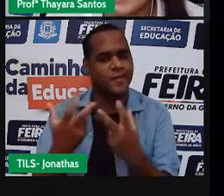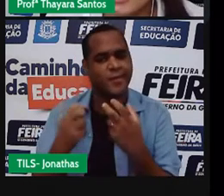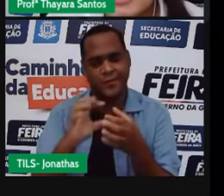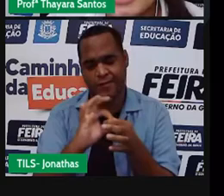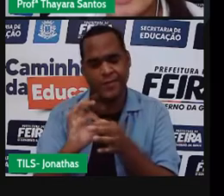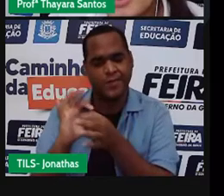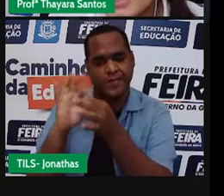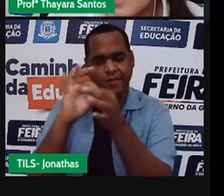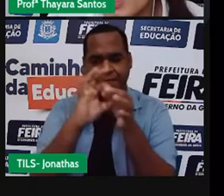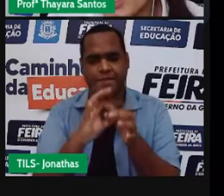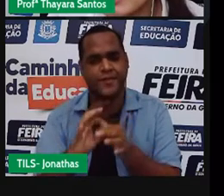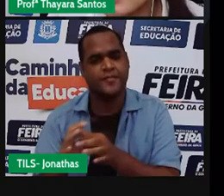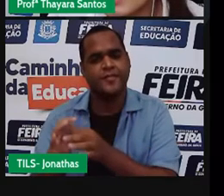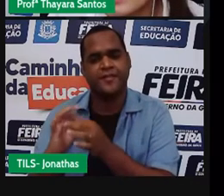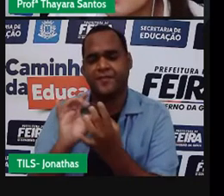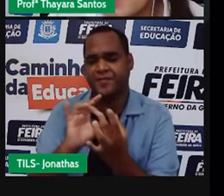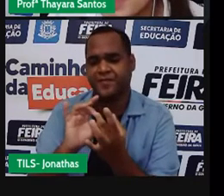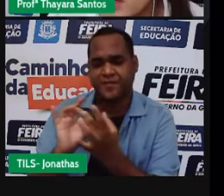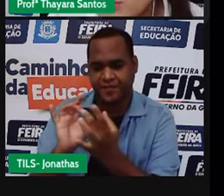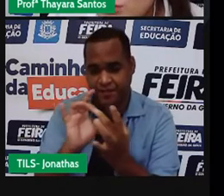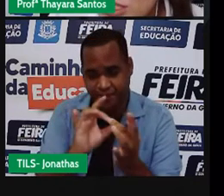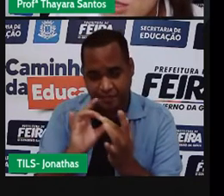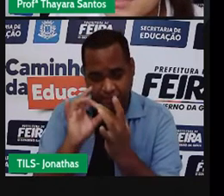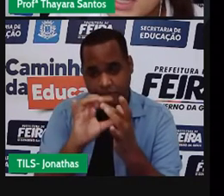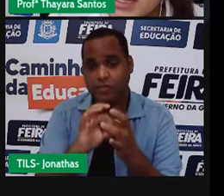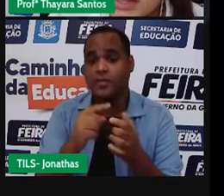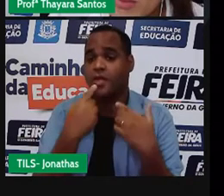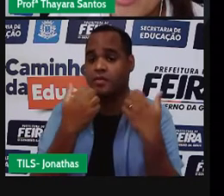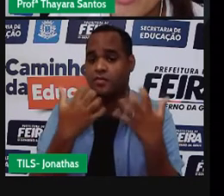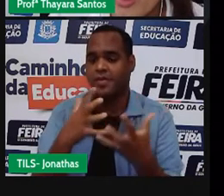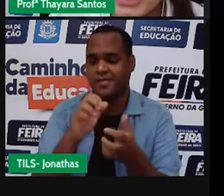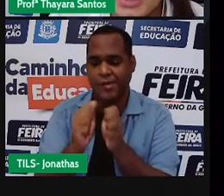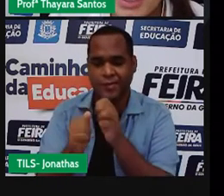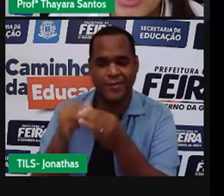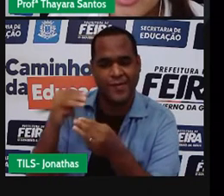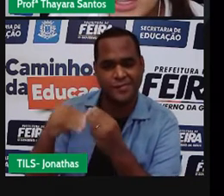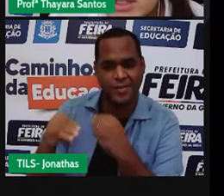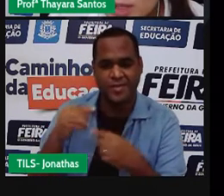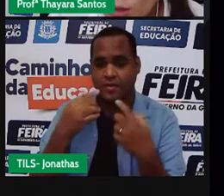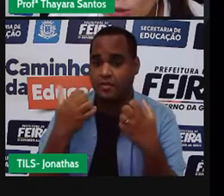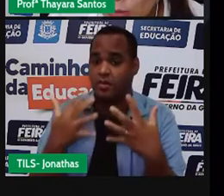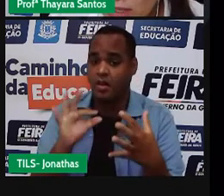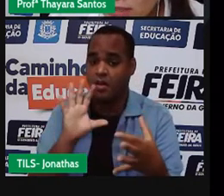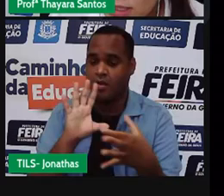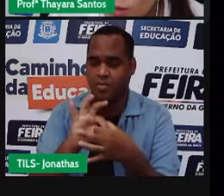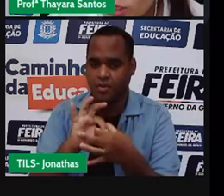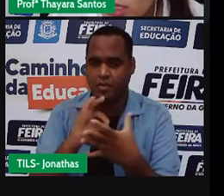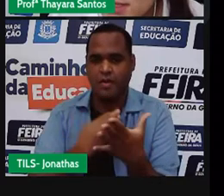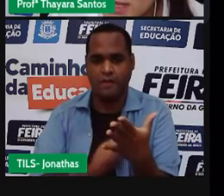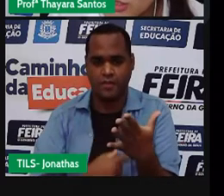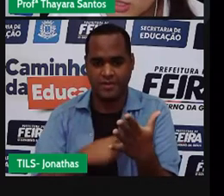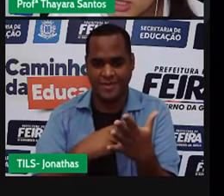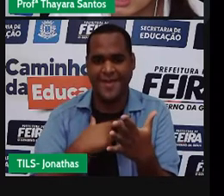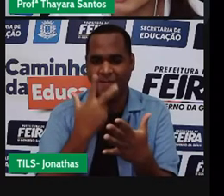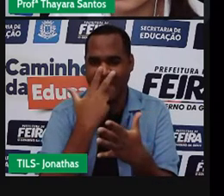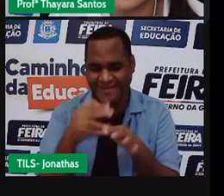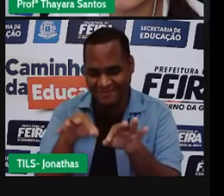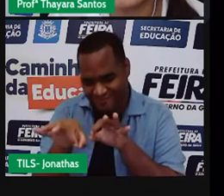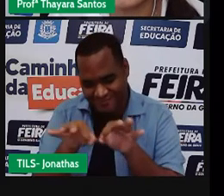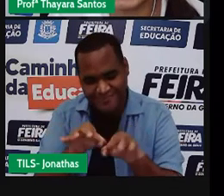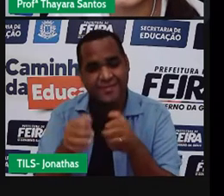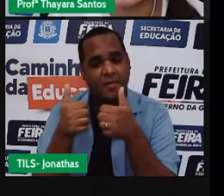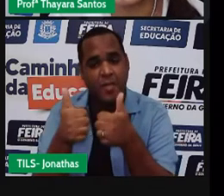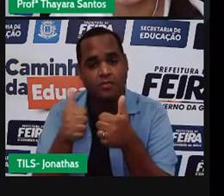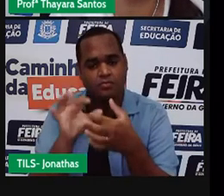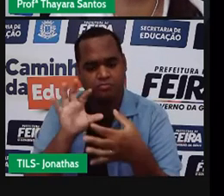os átomos que formam essas moléculas se conhecem bem juntinhos e ela tem uma forma que é fixa ó como ela tá aqui organizadinha